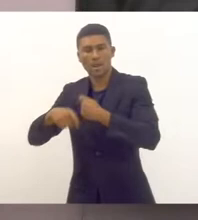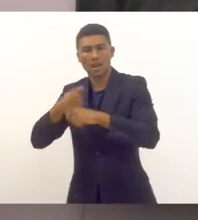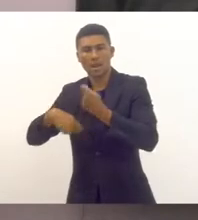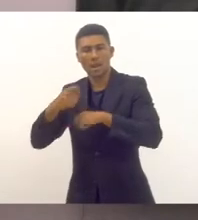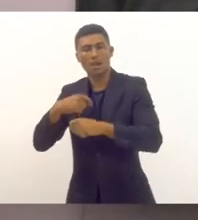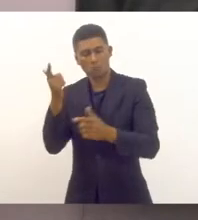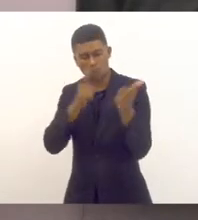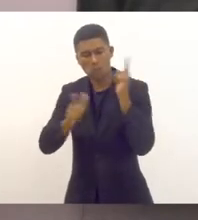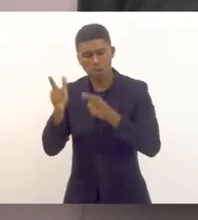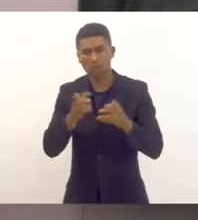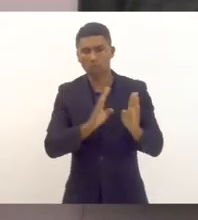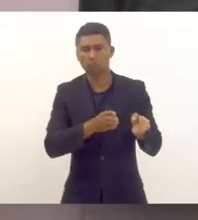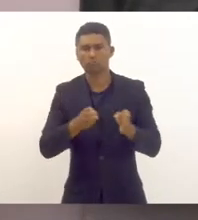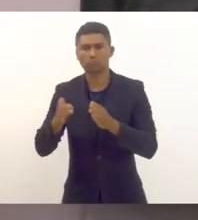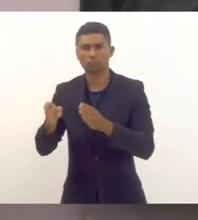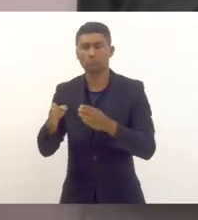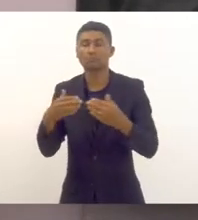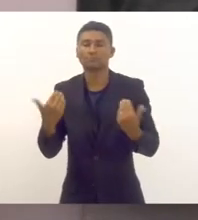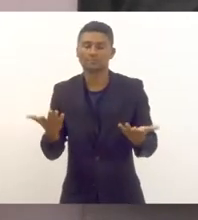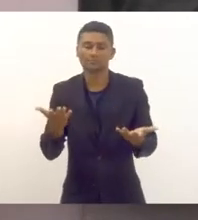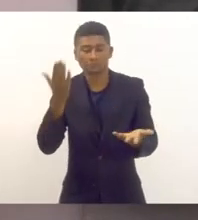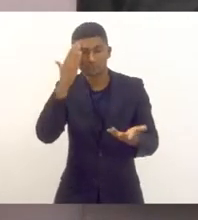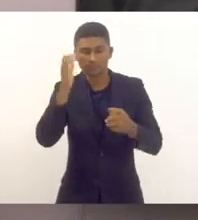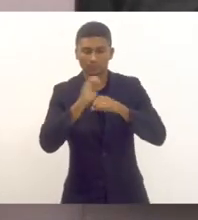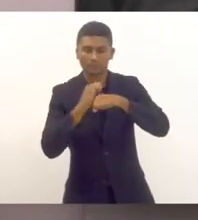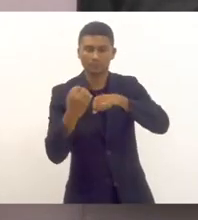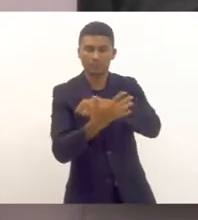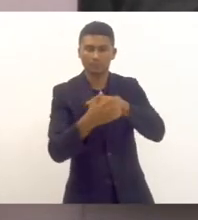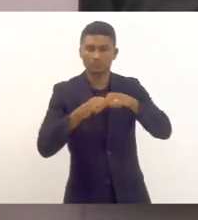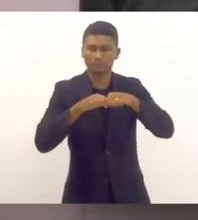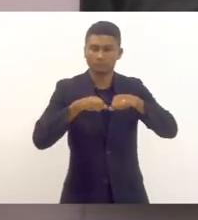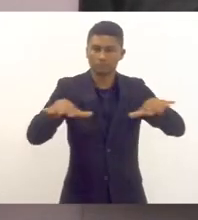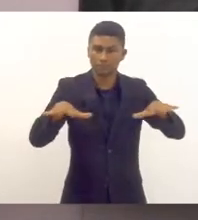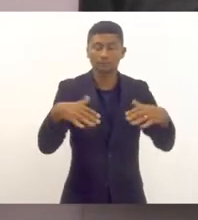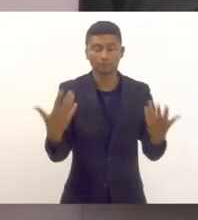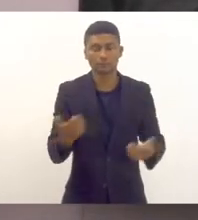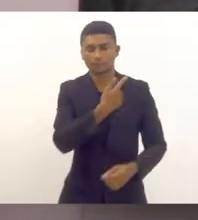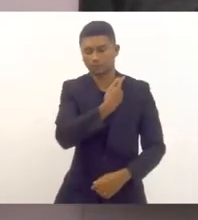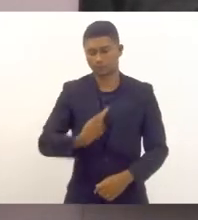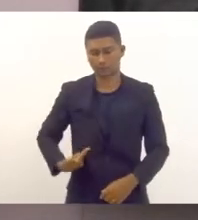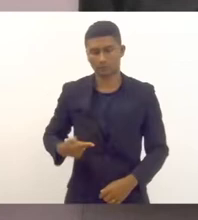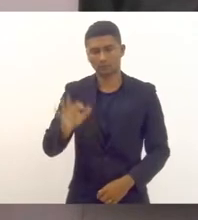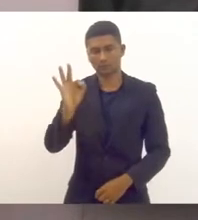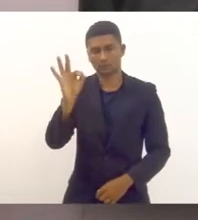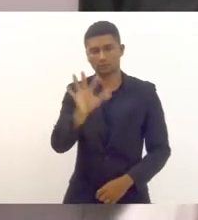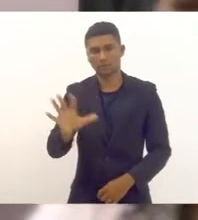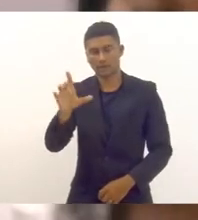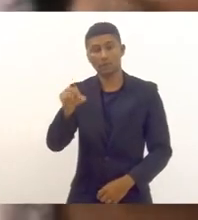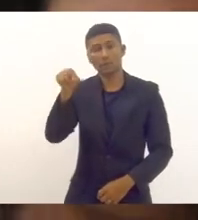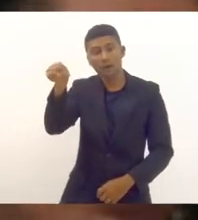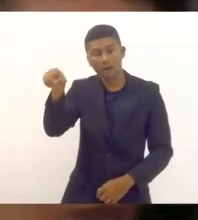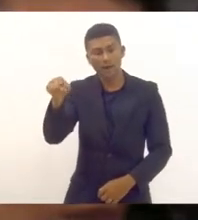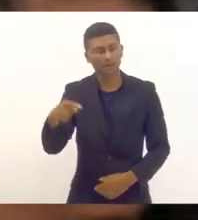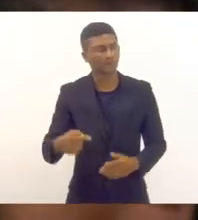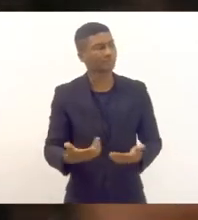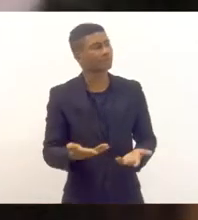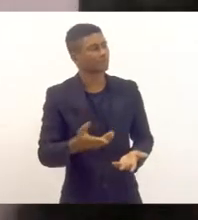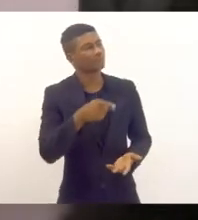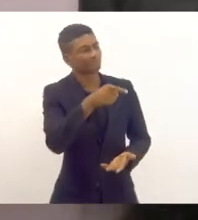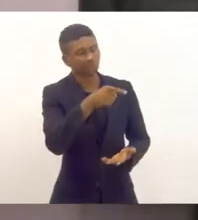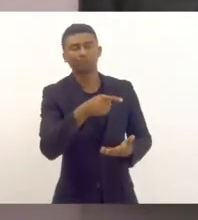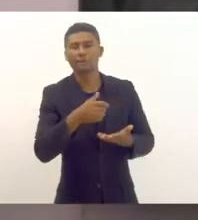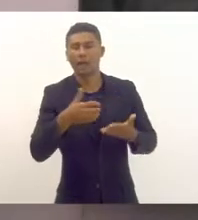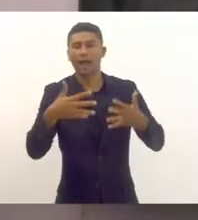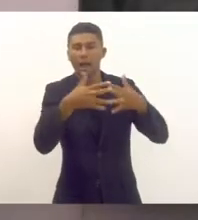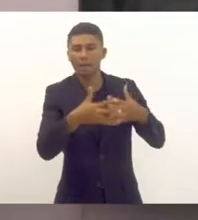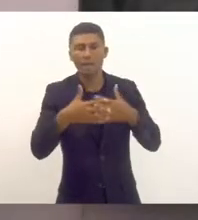nós tivemos, infelizmente, o início da pandemia, o próprio governo federal considerou como atividade essencial,